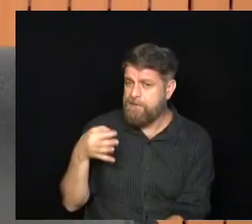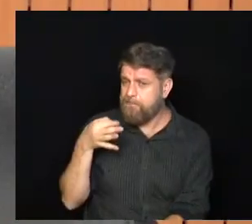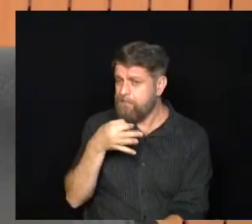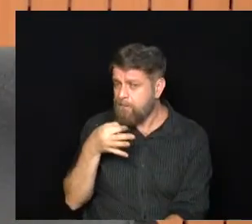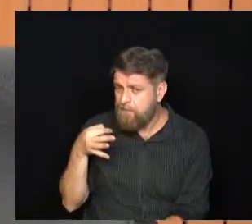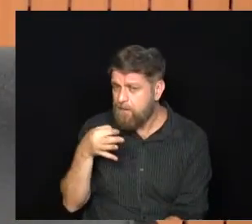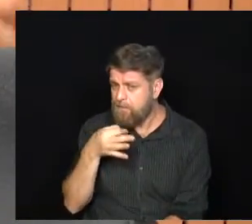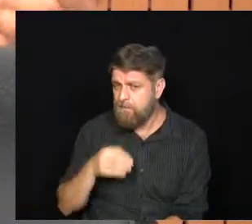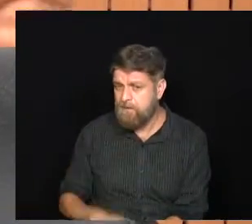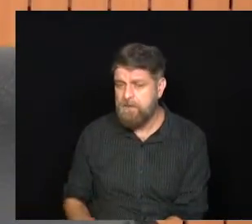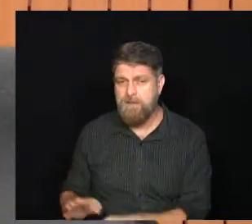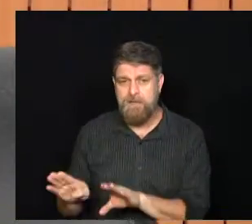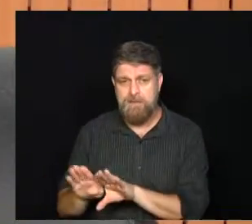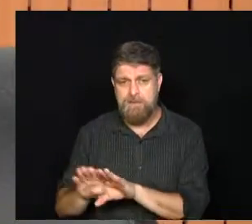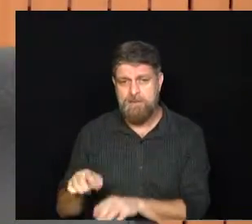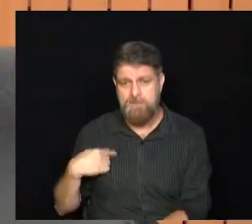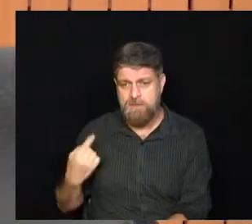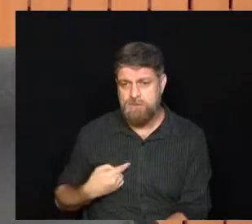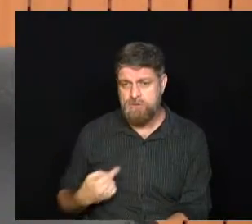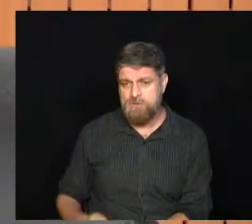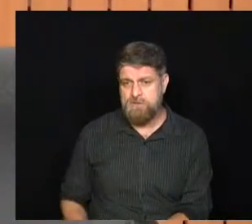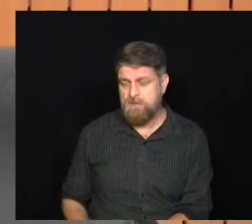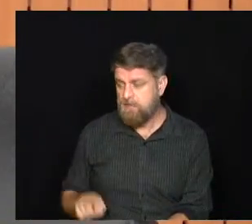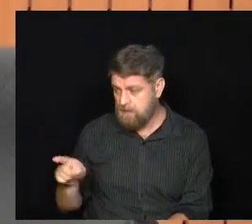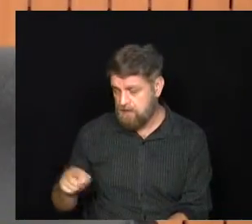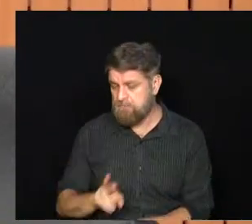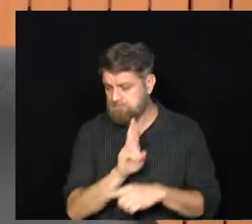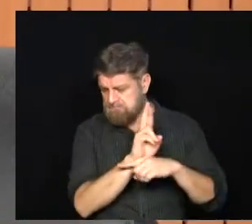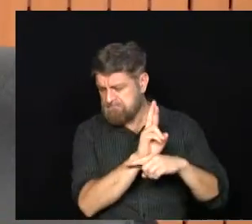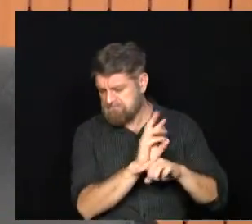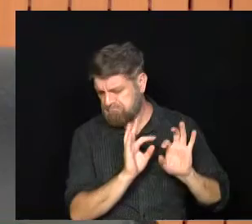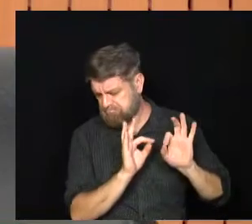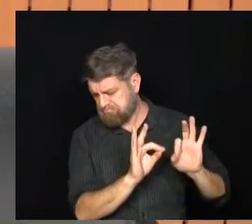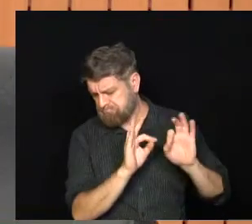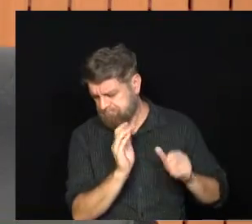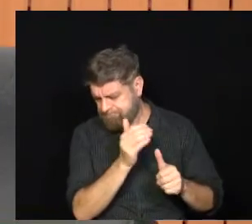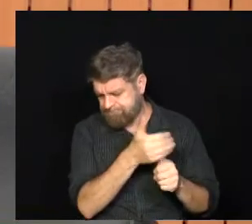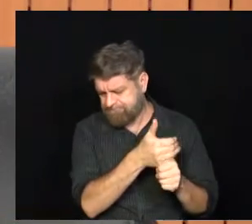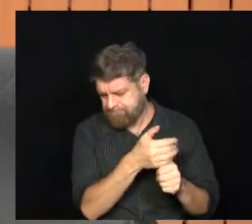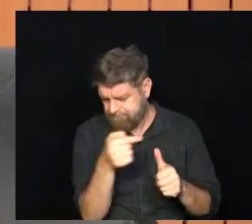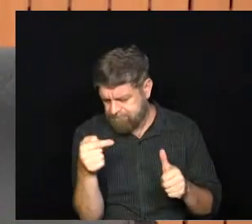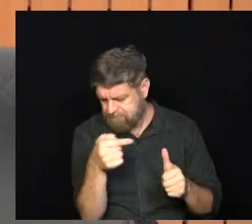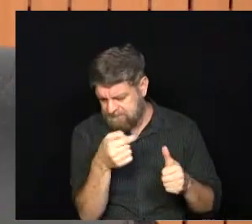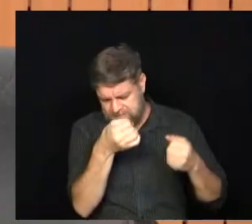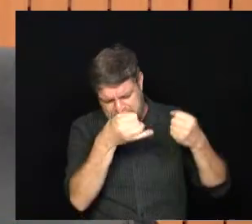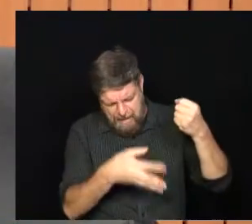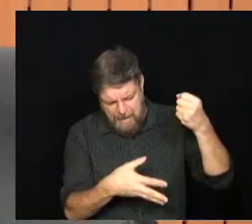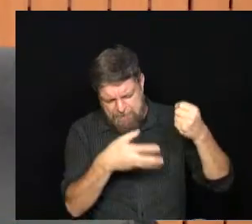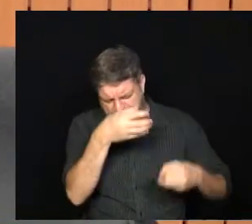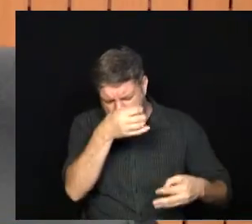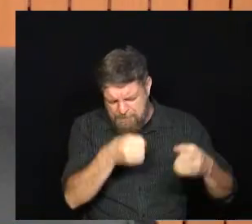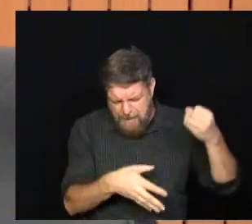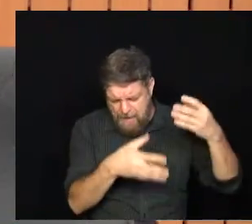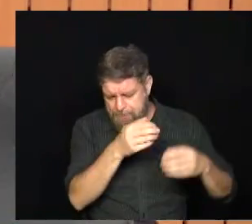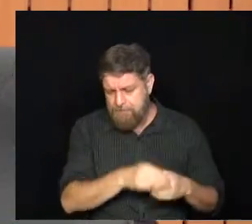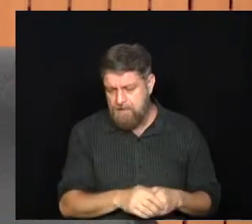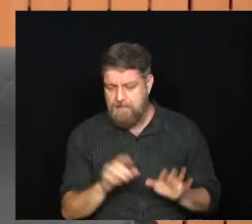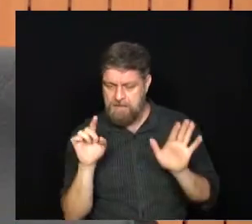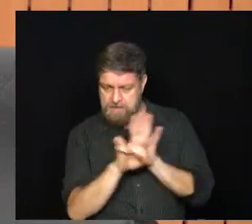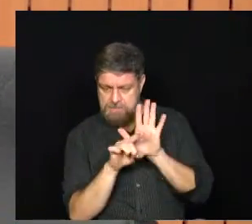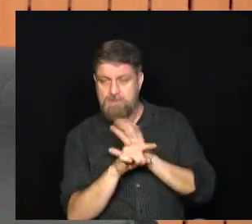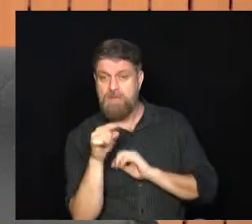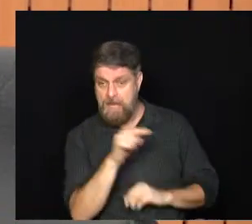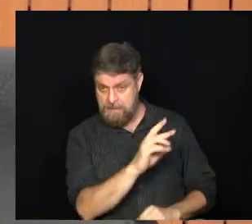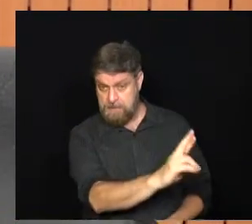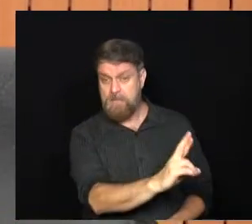já dizer também que já estava muito bem representado pelo João, que viu o secretário. O João, acredito que atendeu a expectativa nossa e da